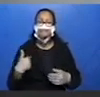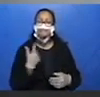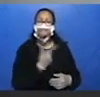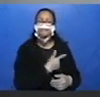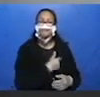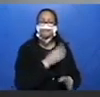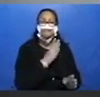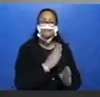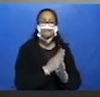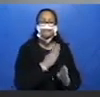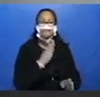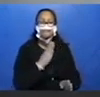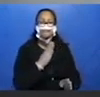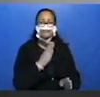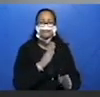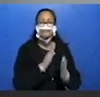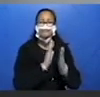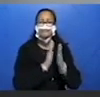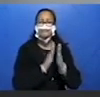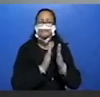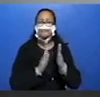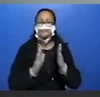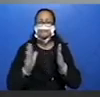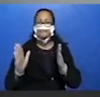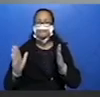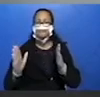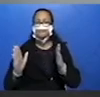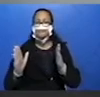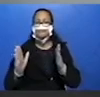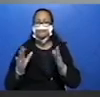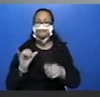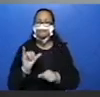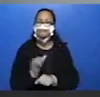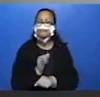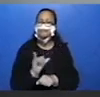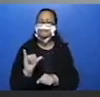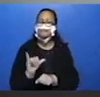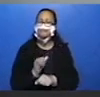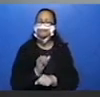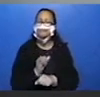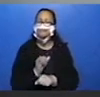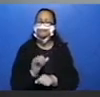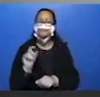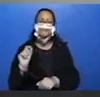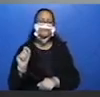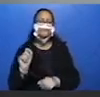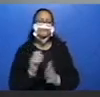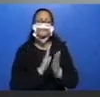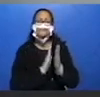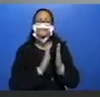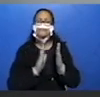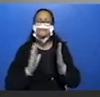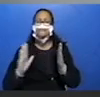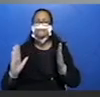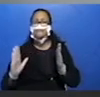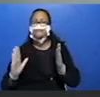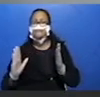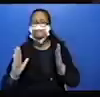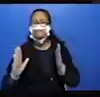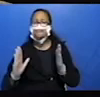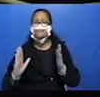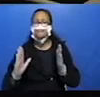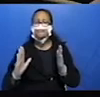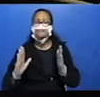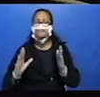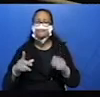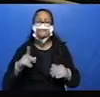descobrir regularidades que existem nessas estratégias. O que é regularidade mesmo, pessoal? É